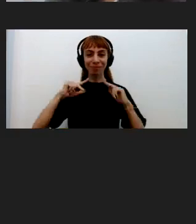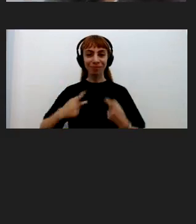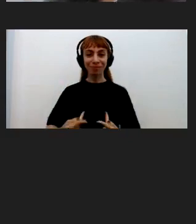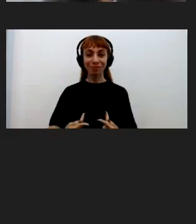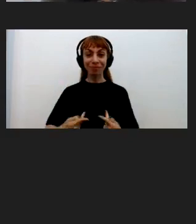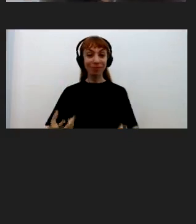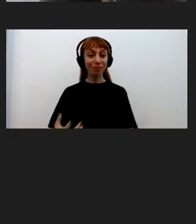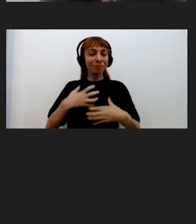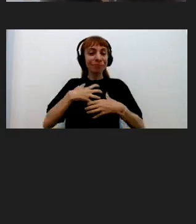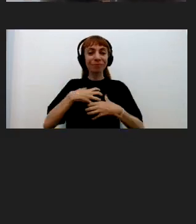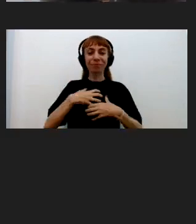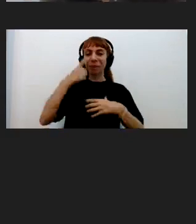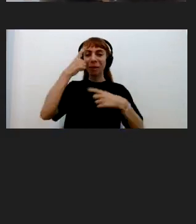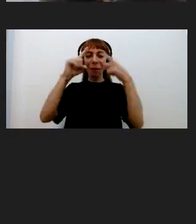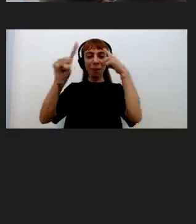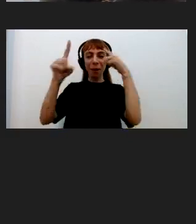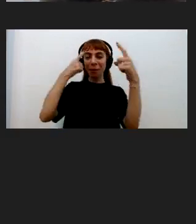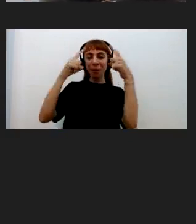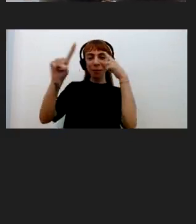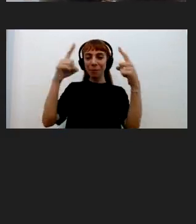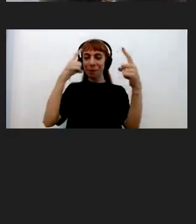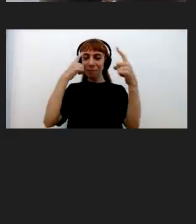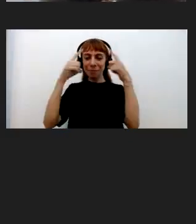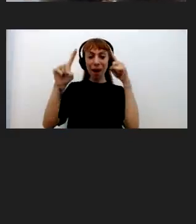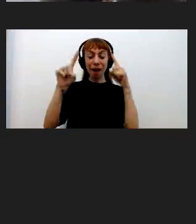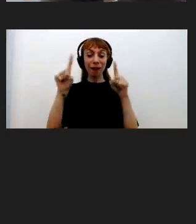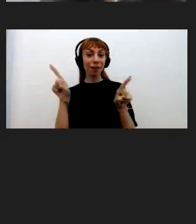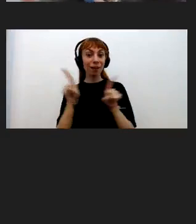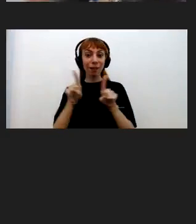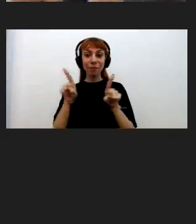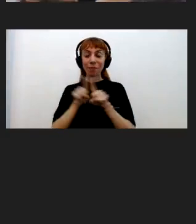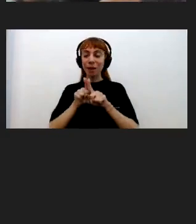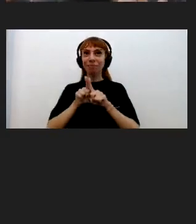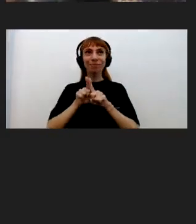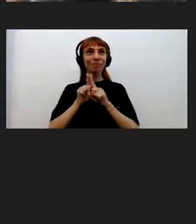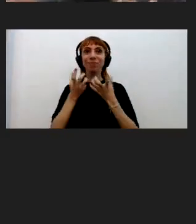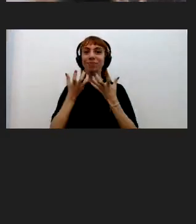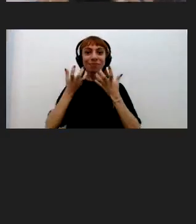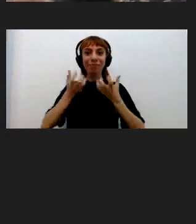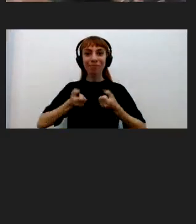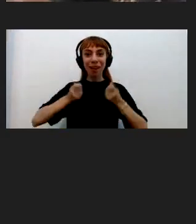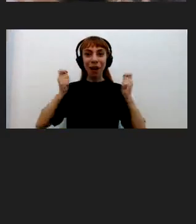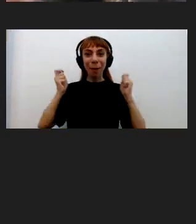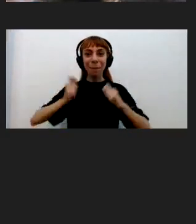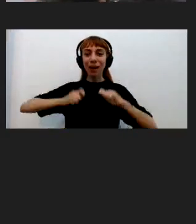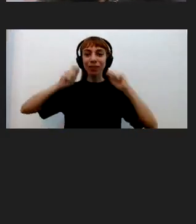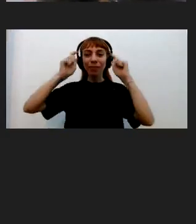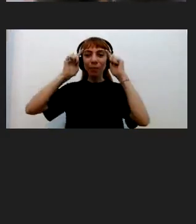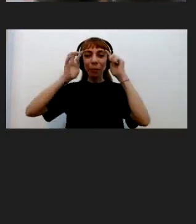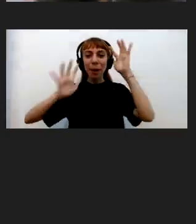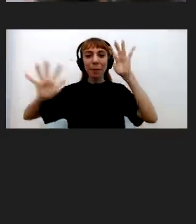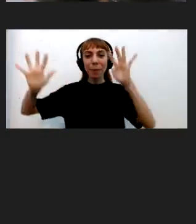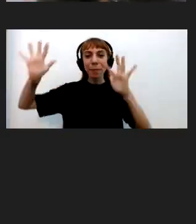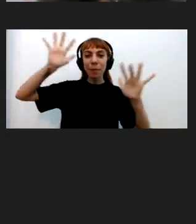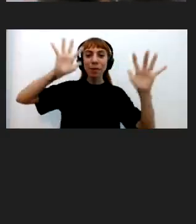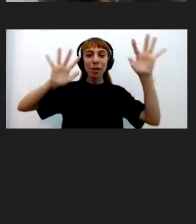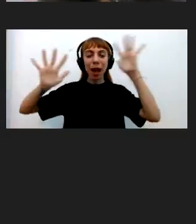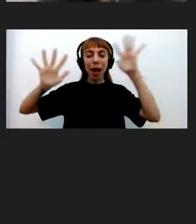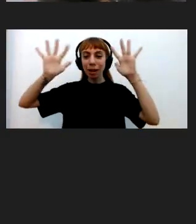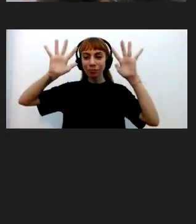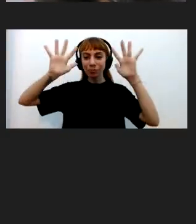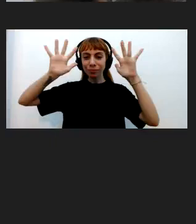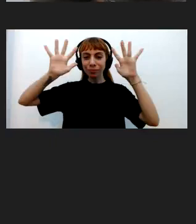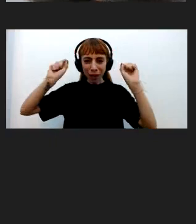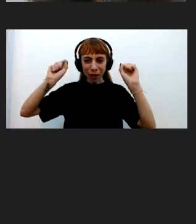permitir imaginar, né? E eu não digo imaginar no sentido lúdico, ou no sentido de delírio, eu digo imaginar no sentido